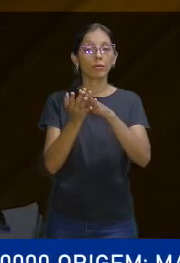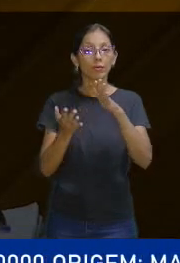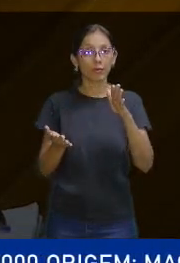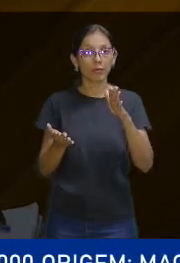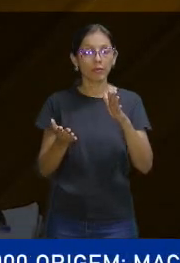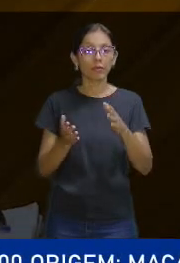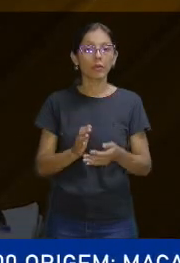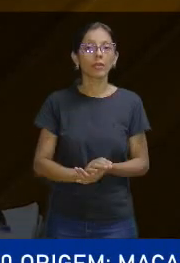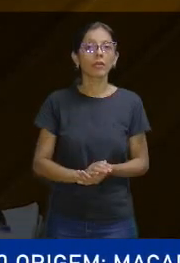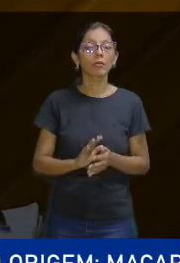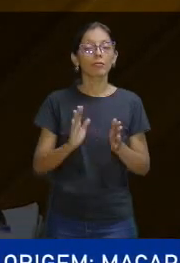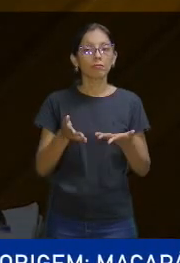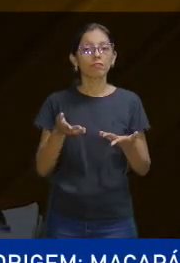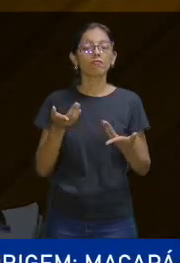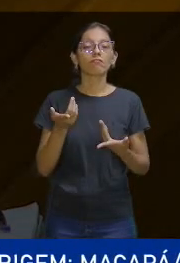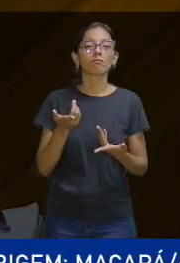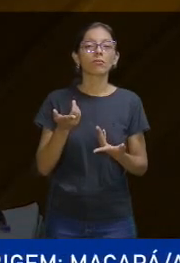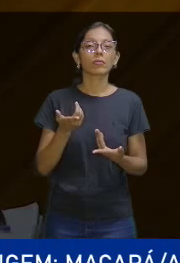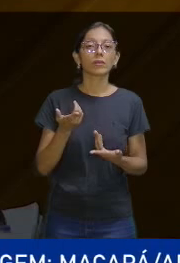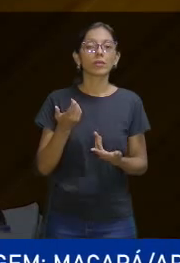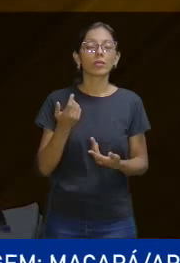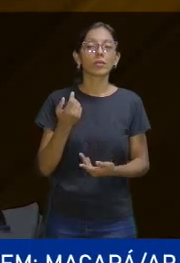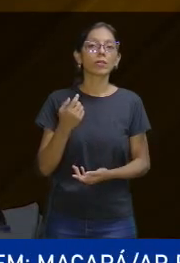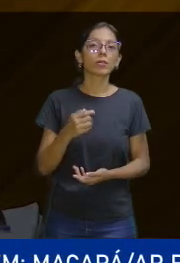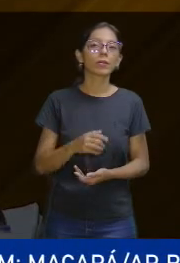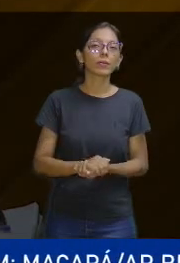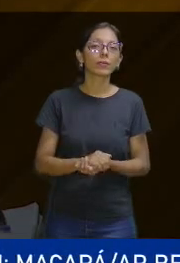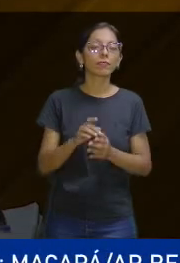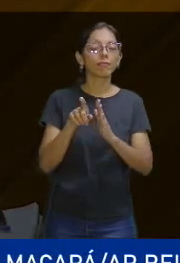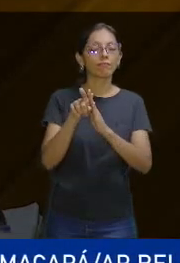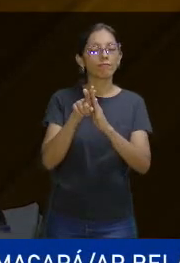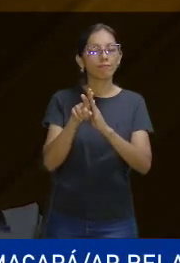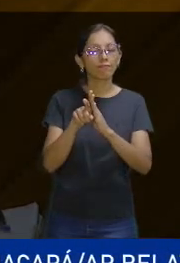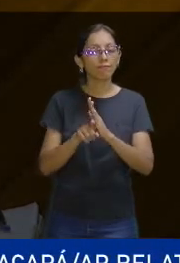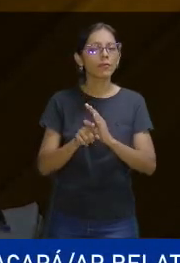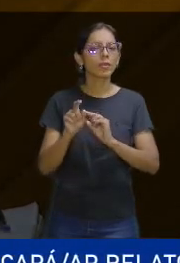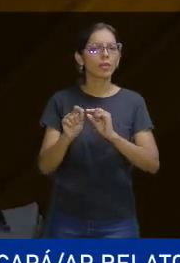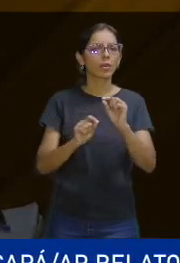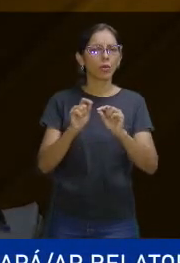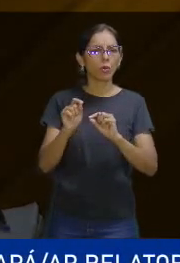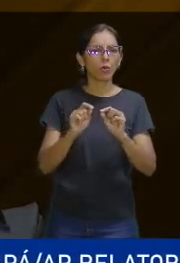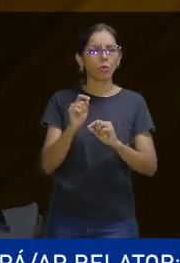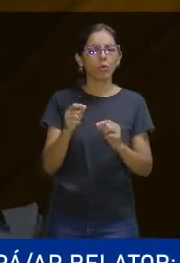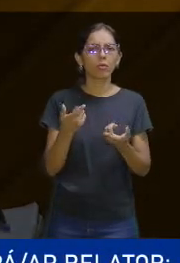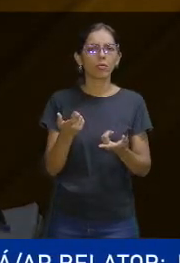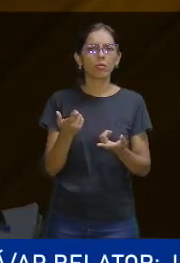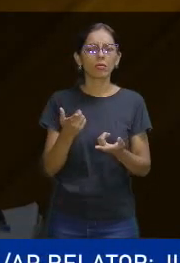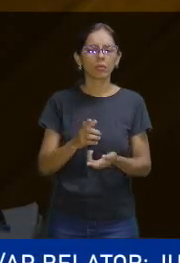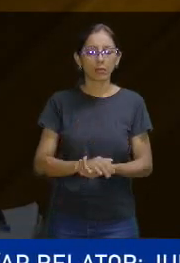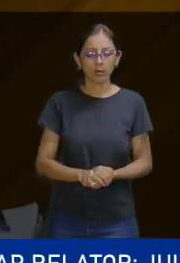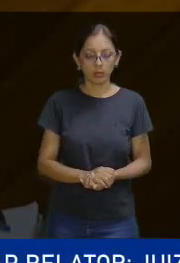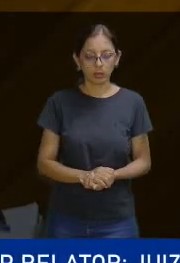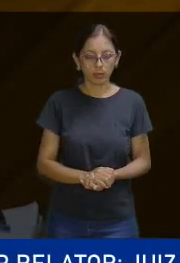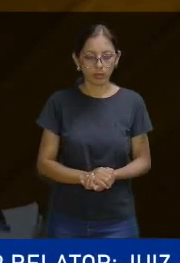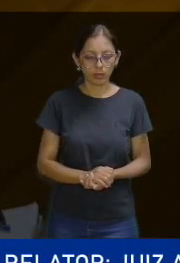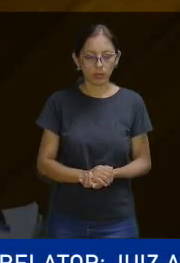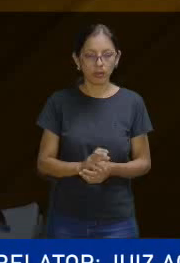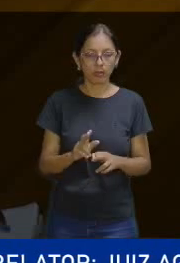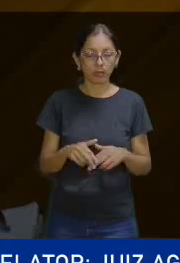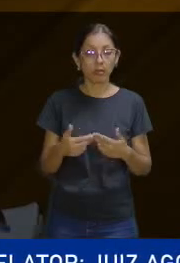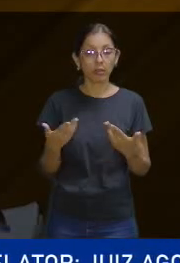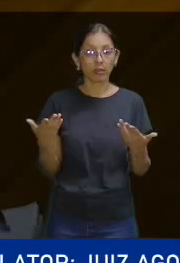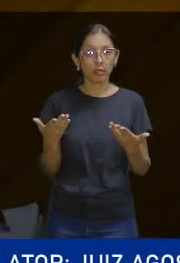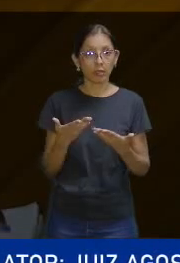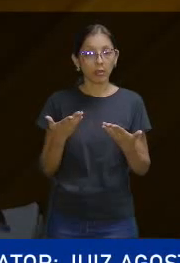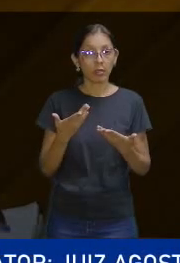Ministerial, a fim de delinear as discussões que considera mais pertinentes, nesta oportunidade vou apenas reiterar os termos dos